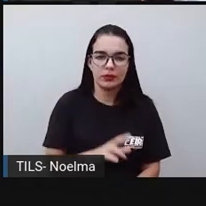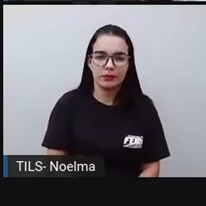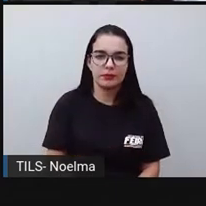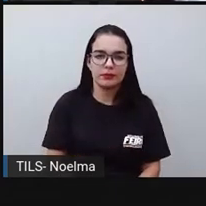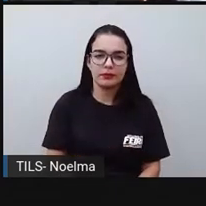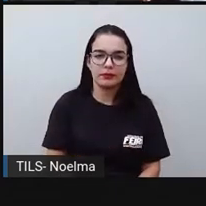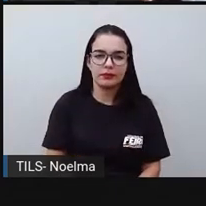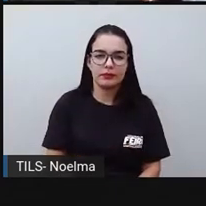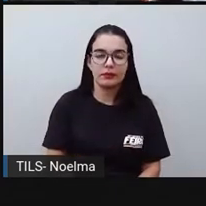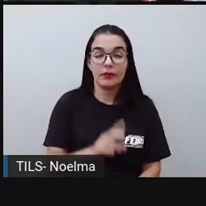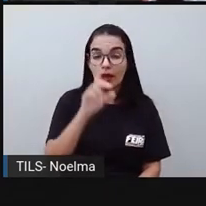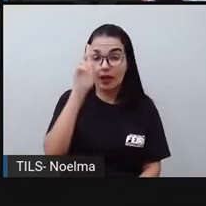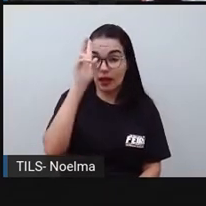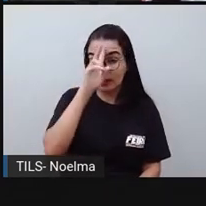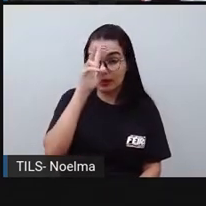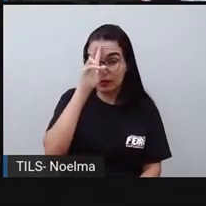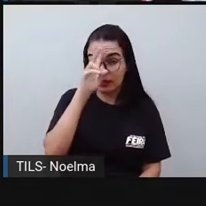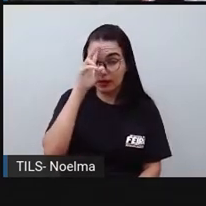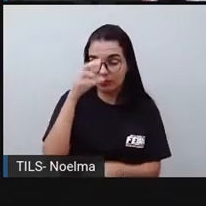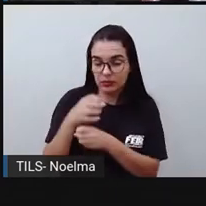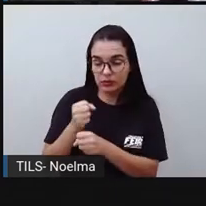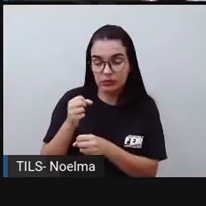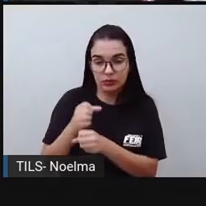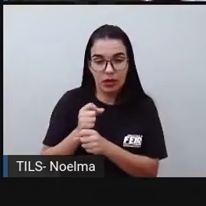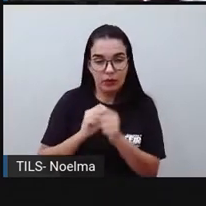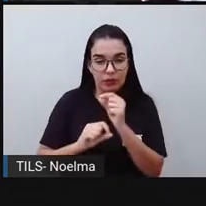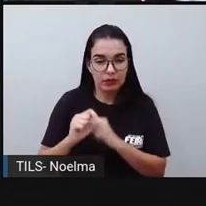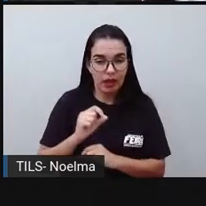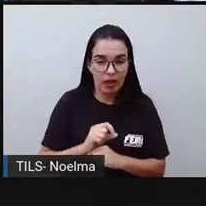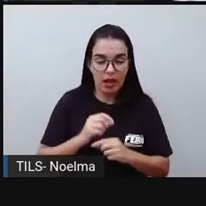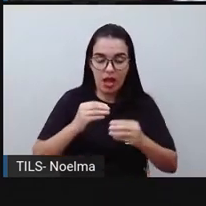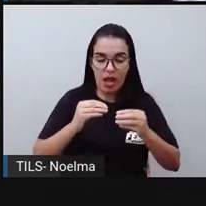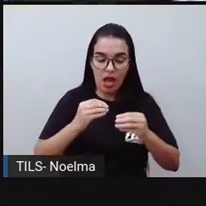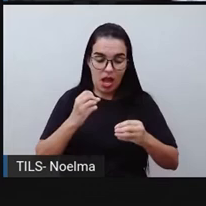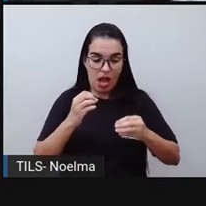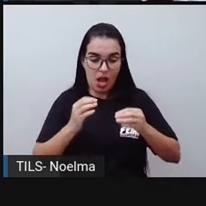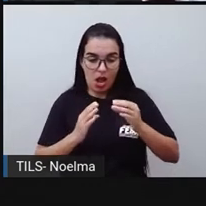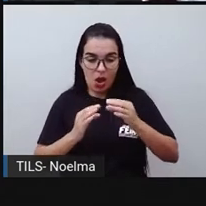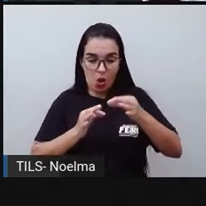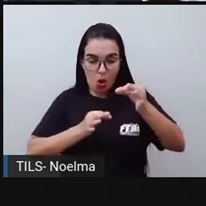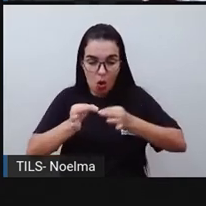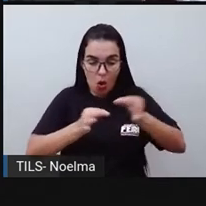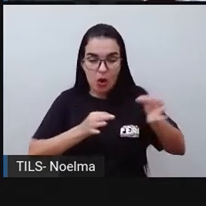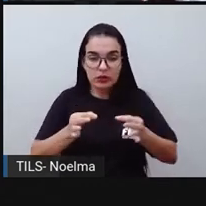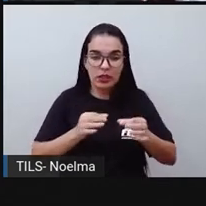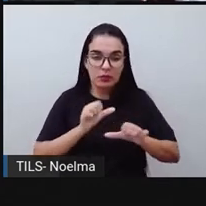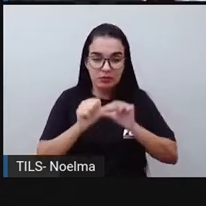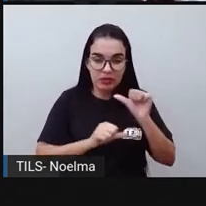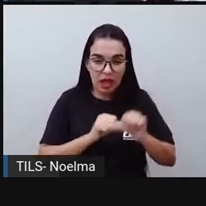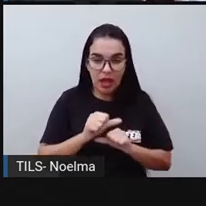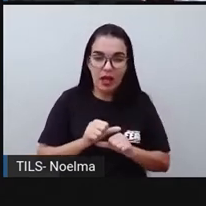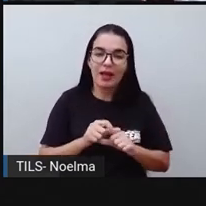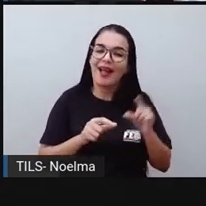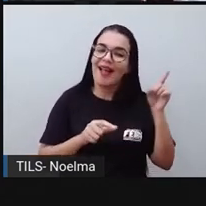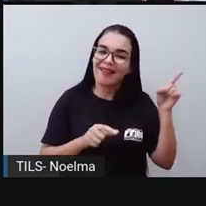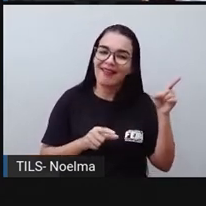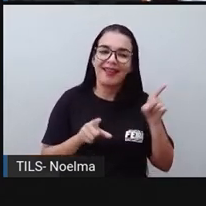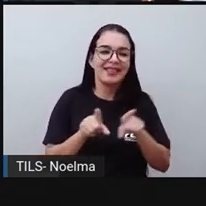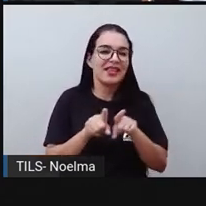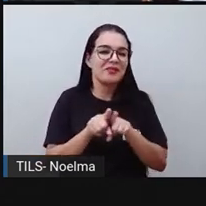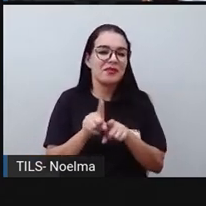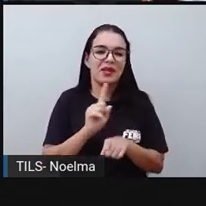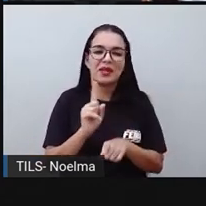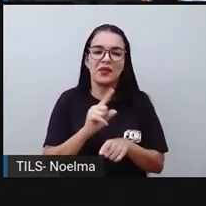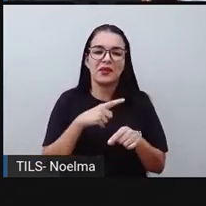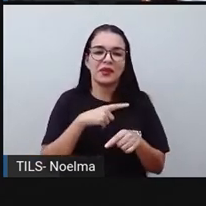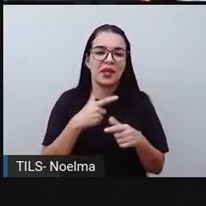lá que na adição a Pró falou que a ordem dos números não altera o resultado? Na multiplicação também, mas, né,